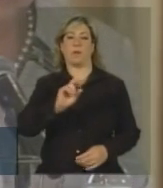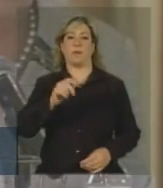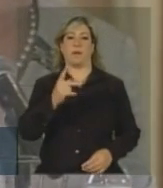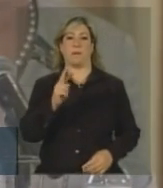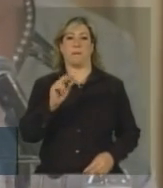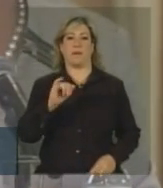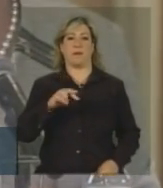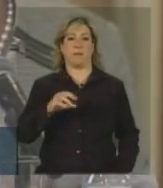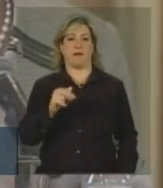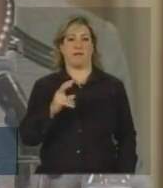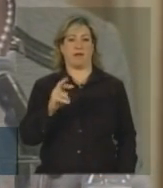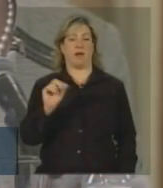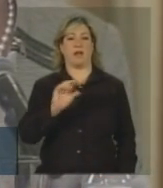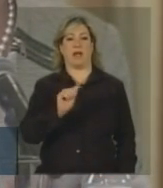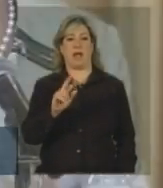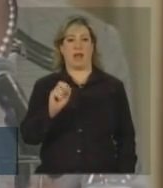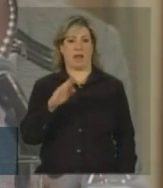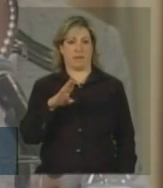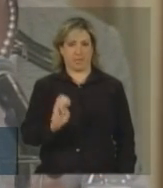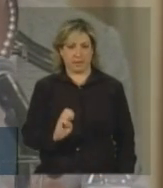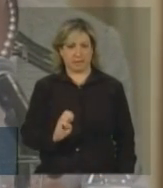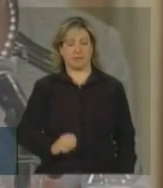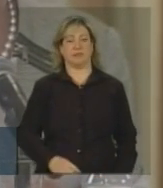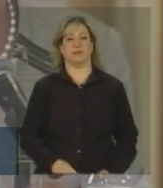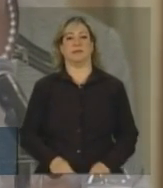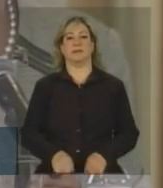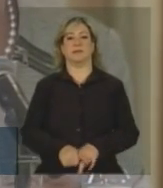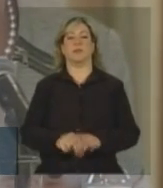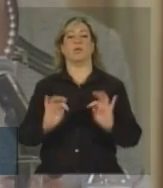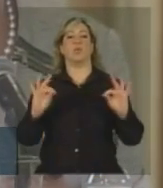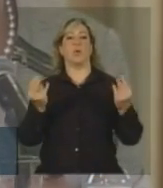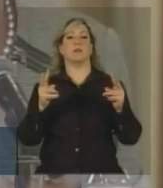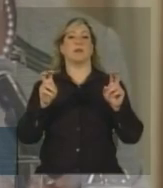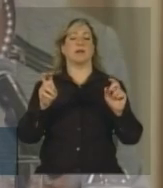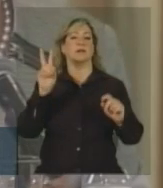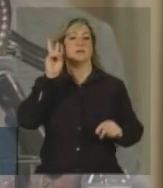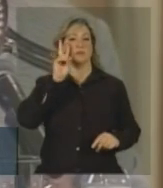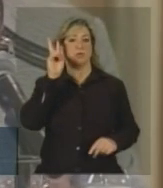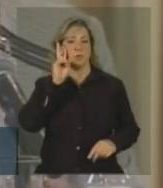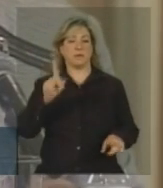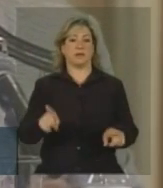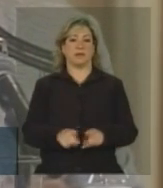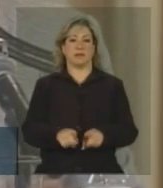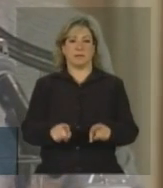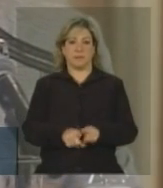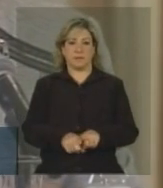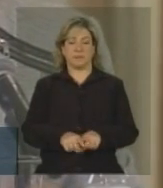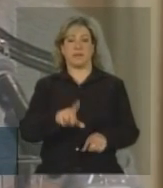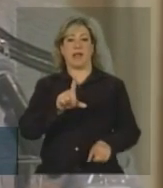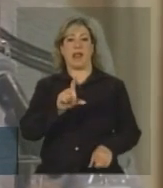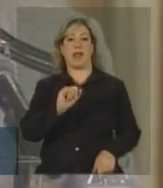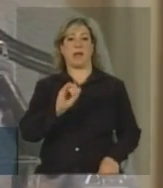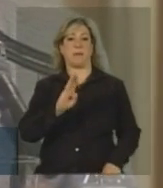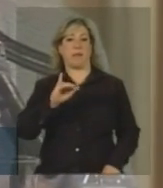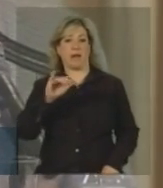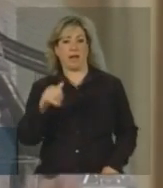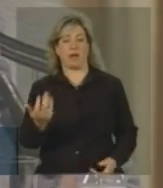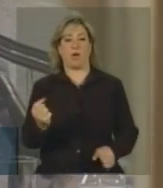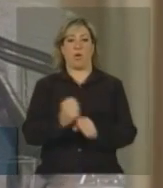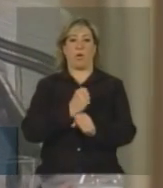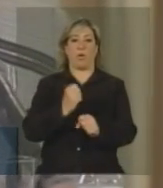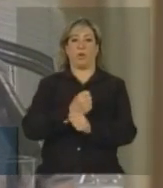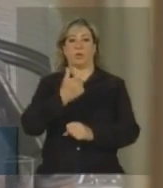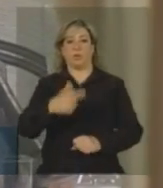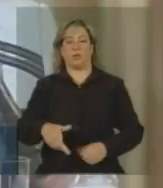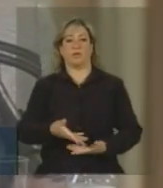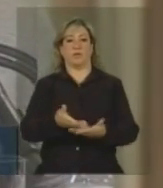Primavera Árabe, a toda a questão relativa à Líbia, a reconstrução, a importância